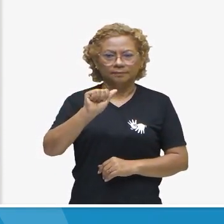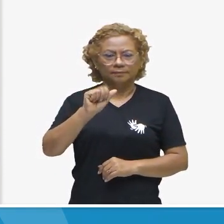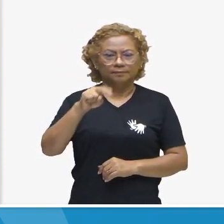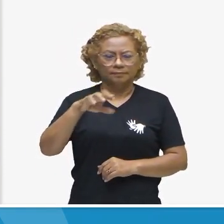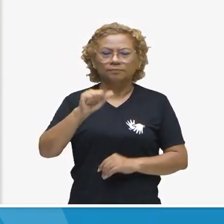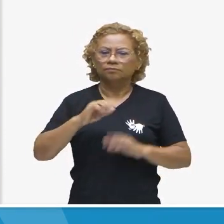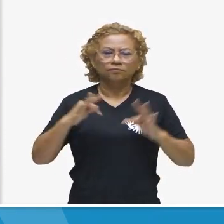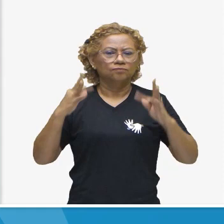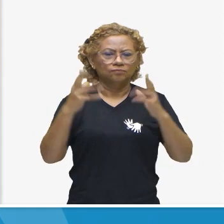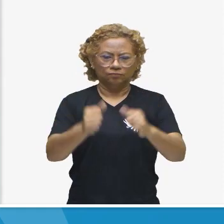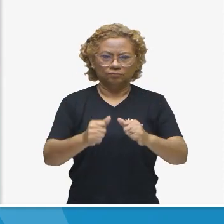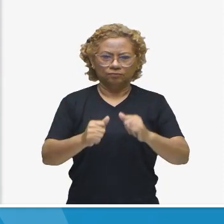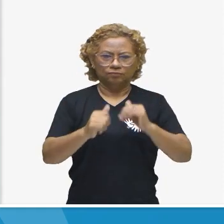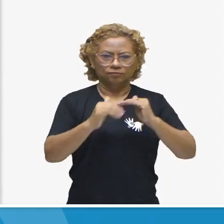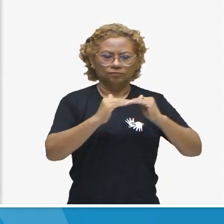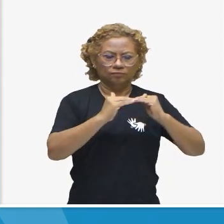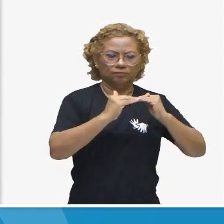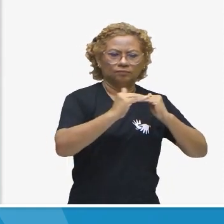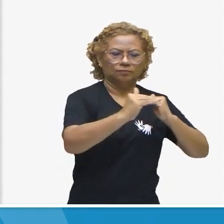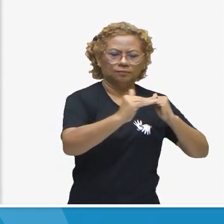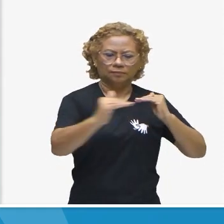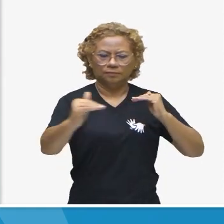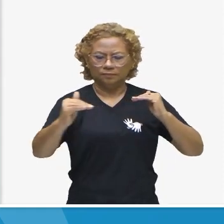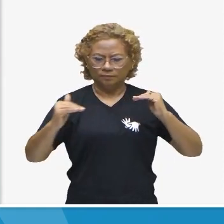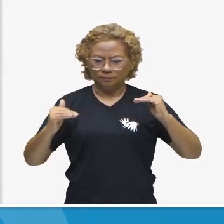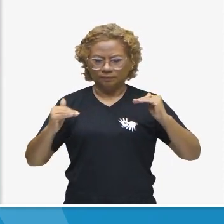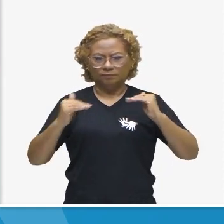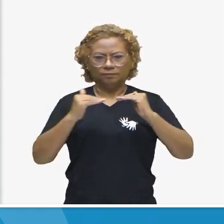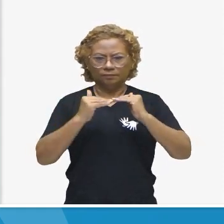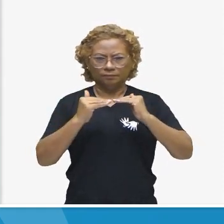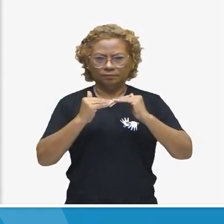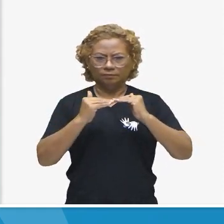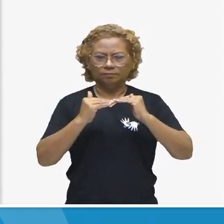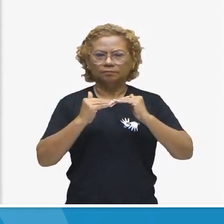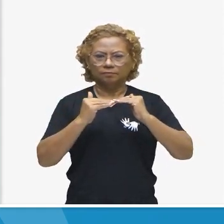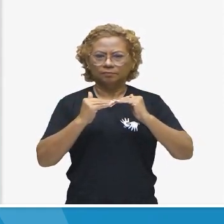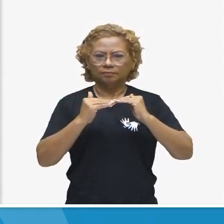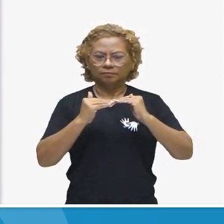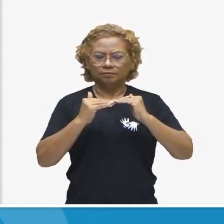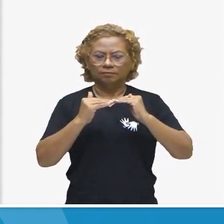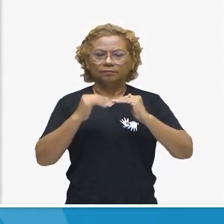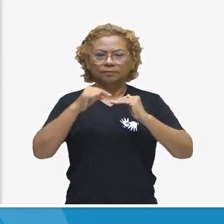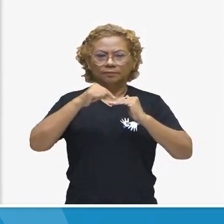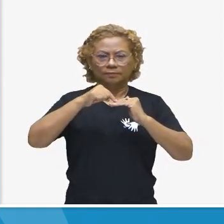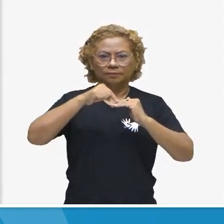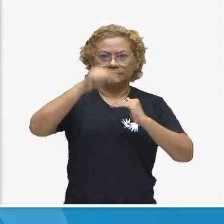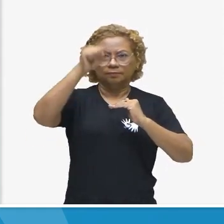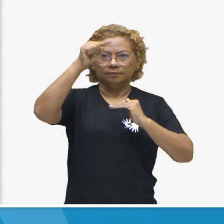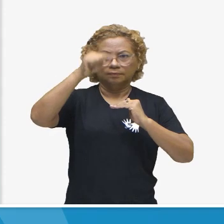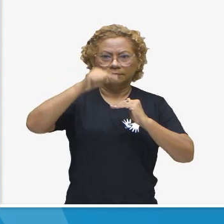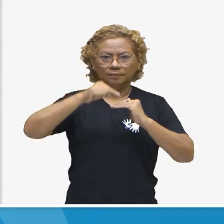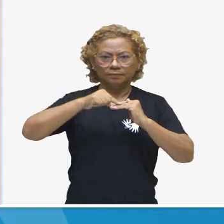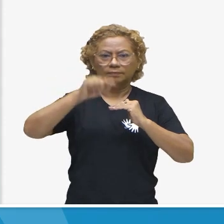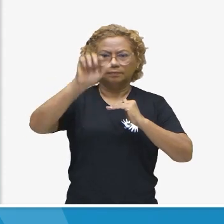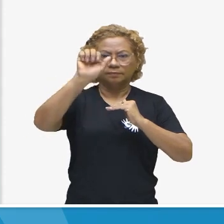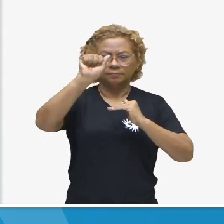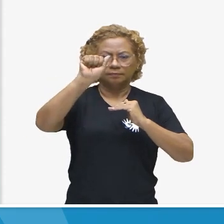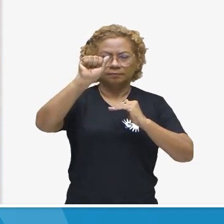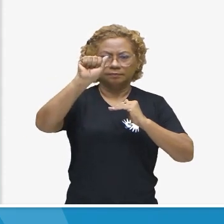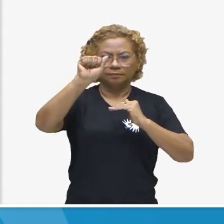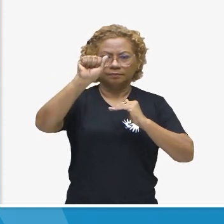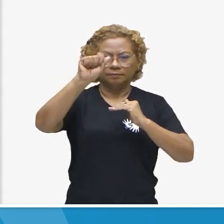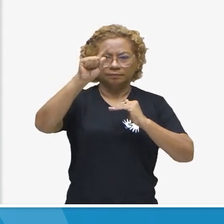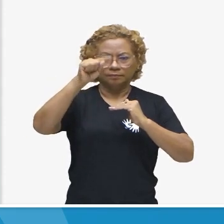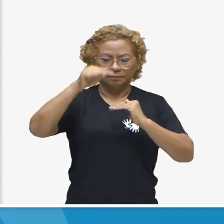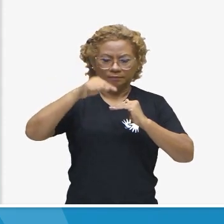nosso plano, ok? E esse plano, sobre ele você vai ter um objeto, você vai ter, que pode ser